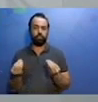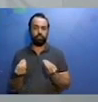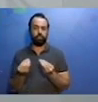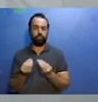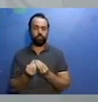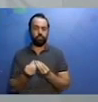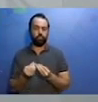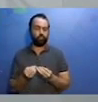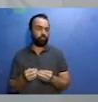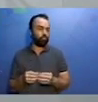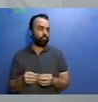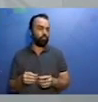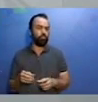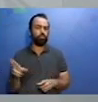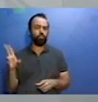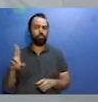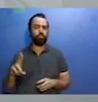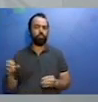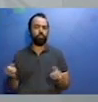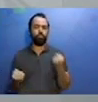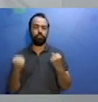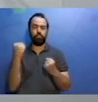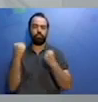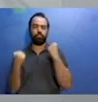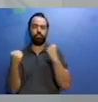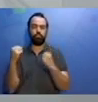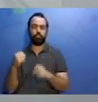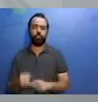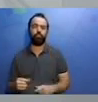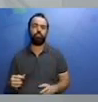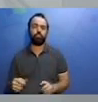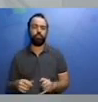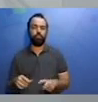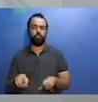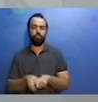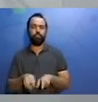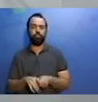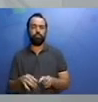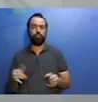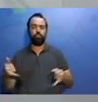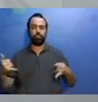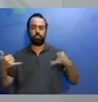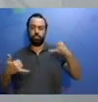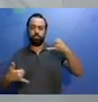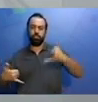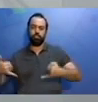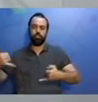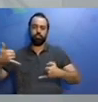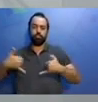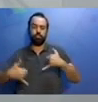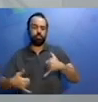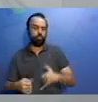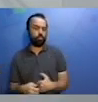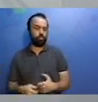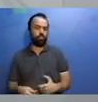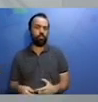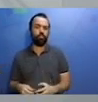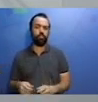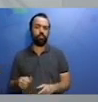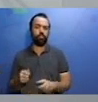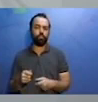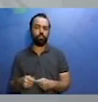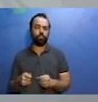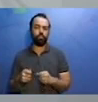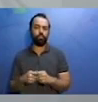na indústria, né, e em vários produtos químicos também. Ele é usado para a produção